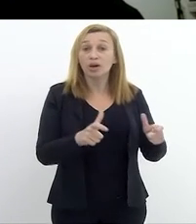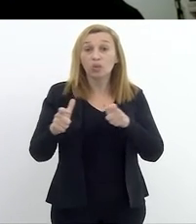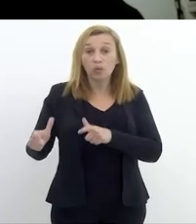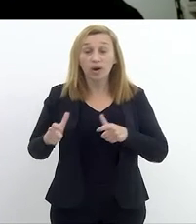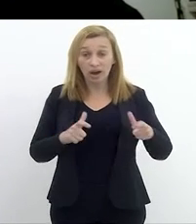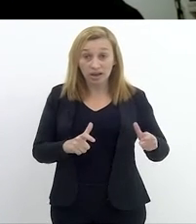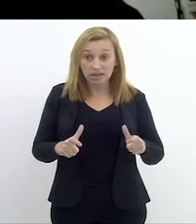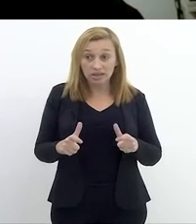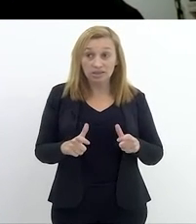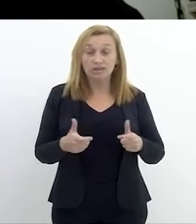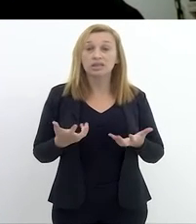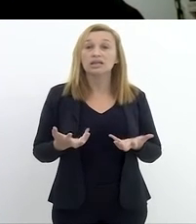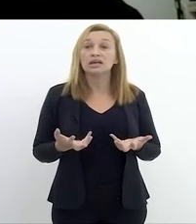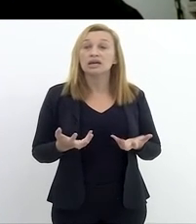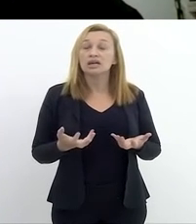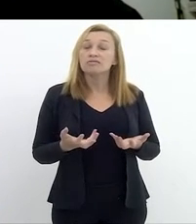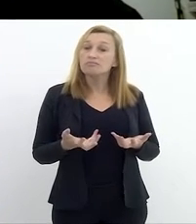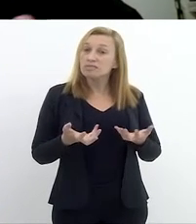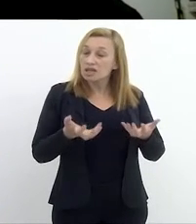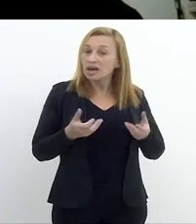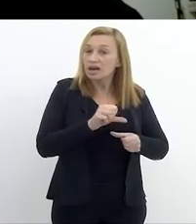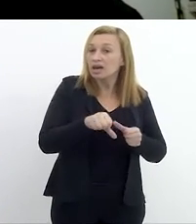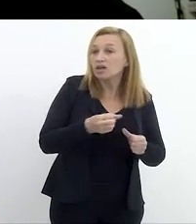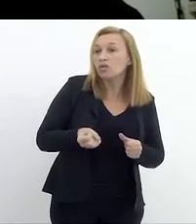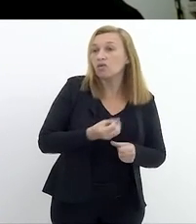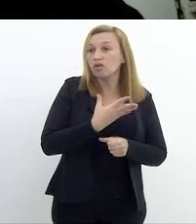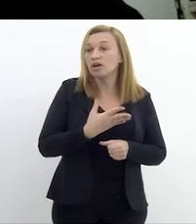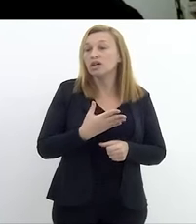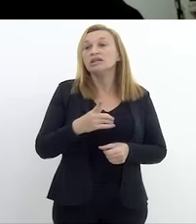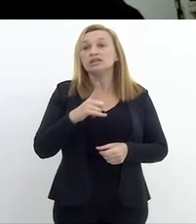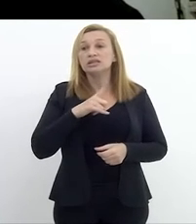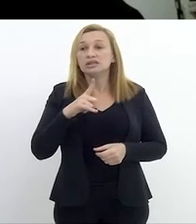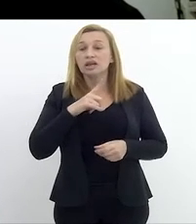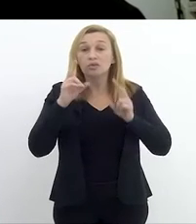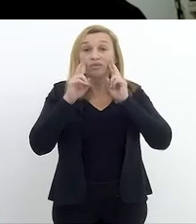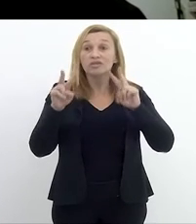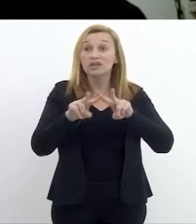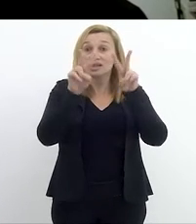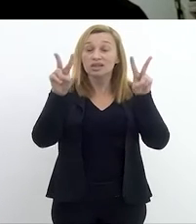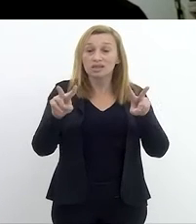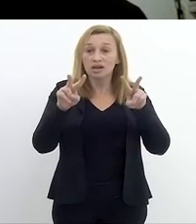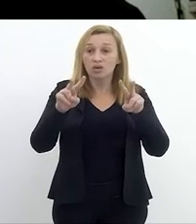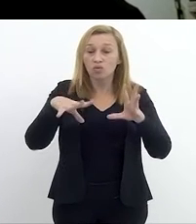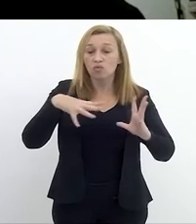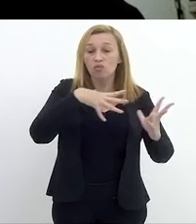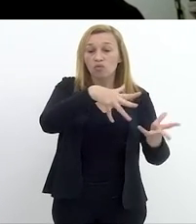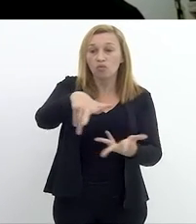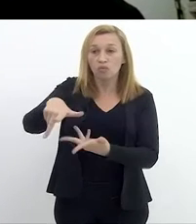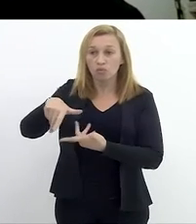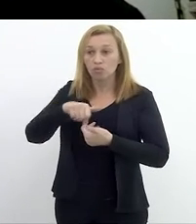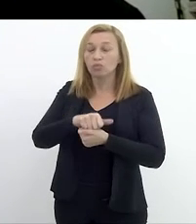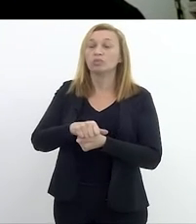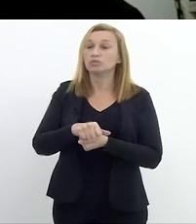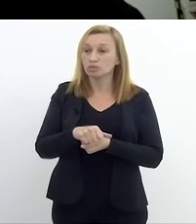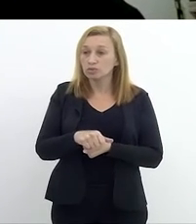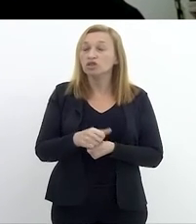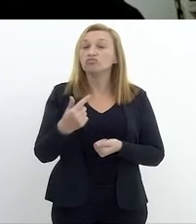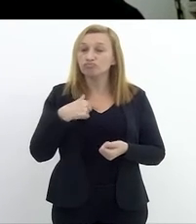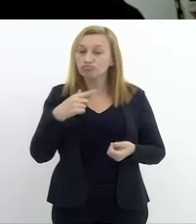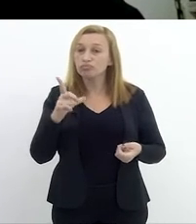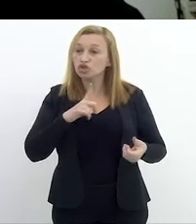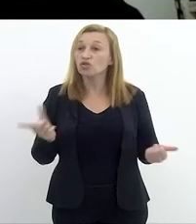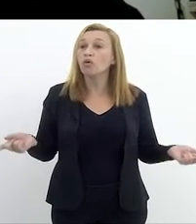ser inovadoras. Nós temos visibilidade internacional. Eu tive a oportunidade de...